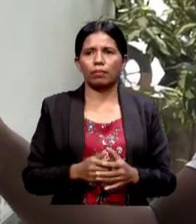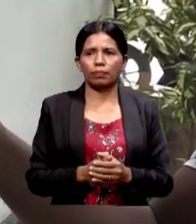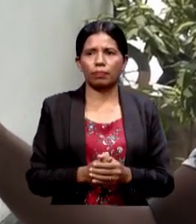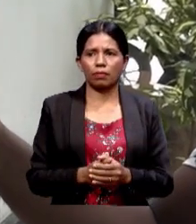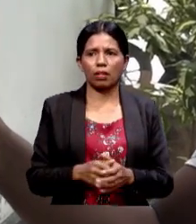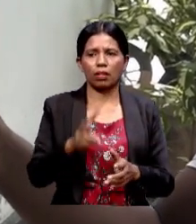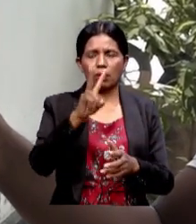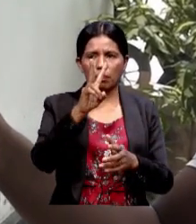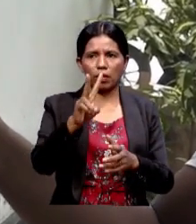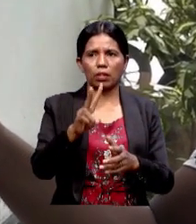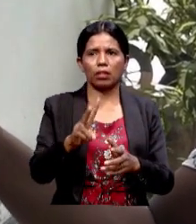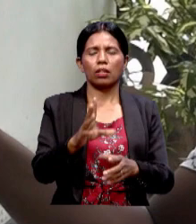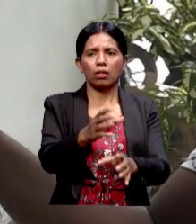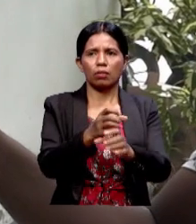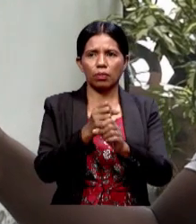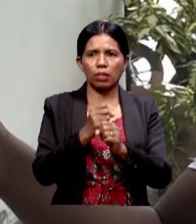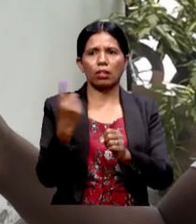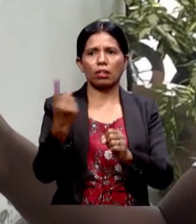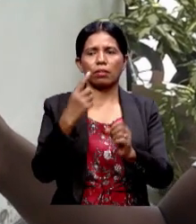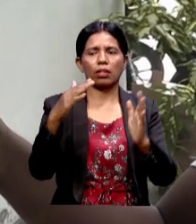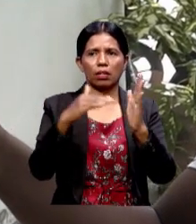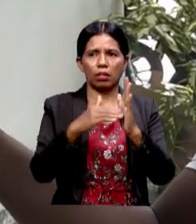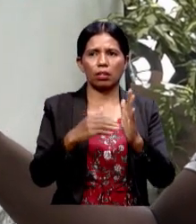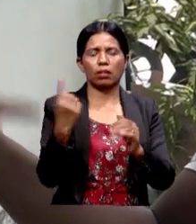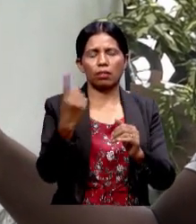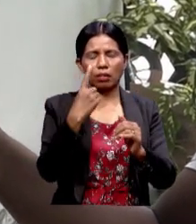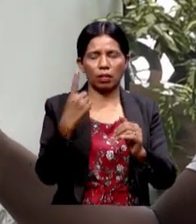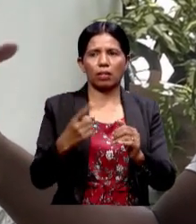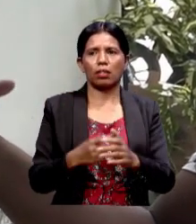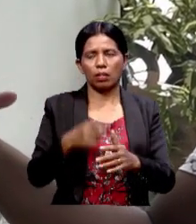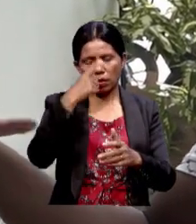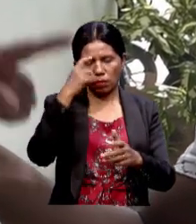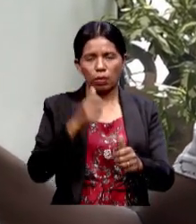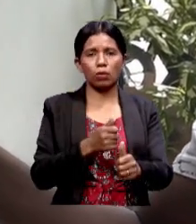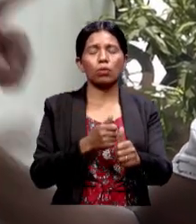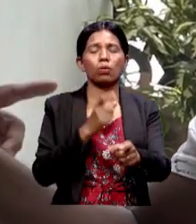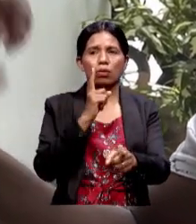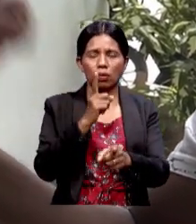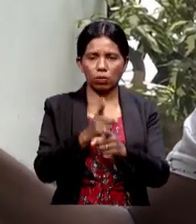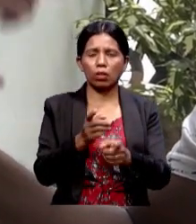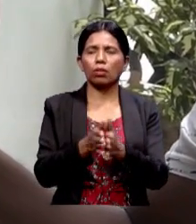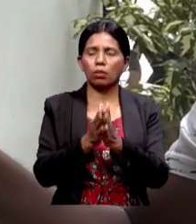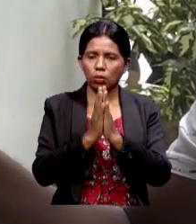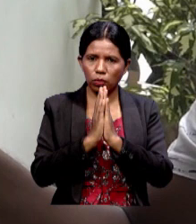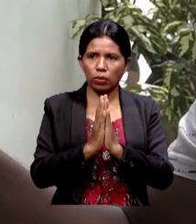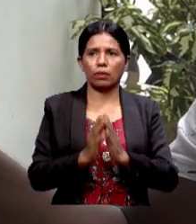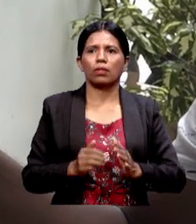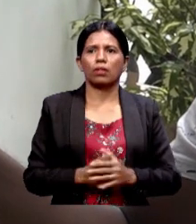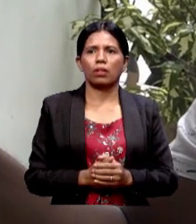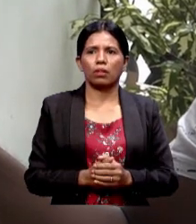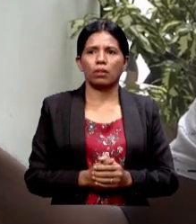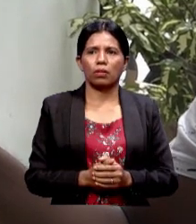Segundo fale, agora ni komete na fatin ilegal, ne pasti ba ne ilegal na fatin. Tamba turlos kon hansa ne, ni tengi husul, mandado,